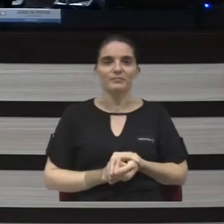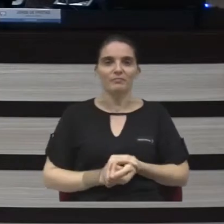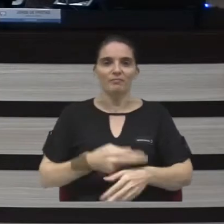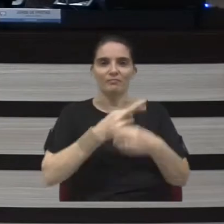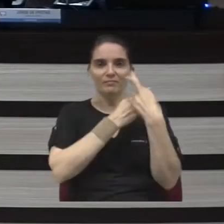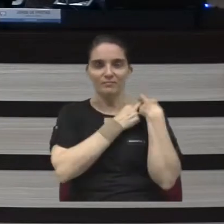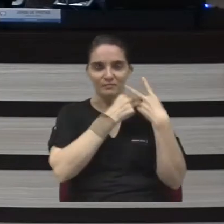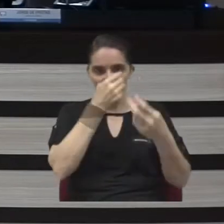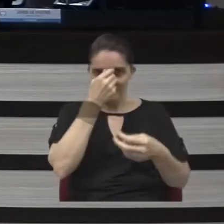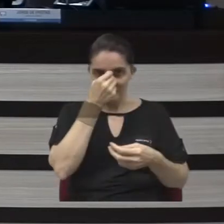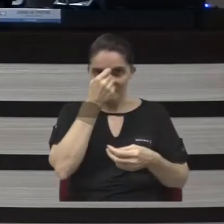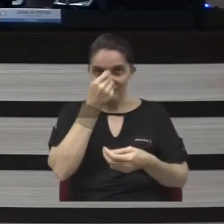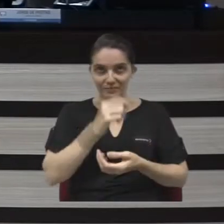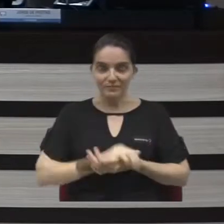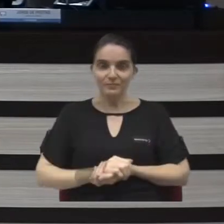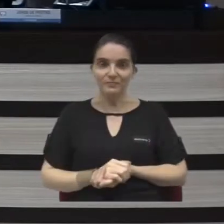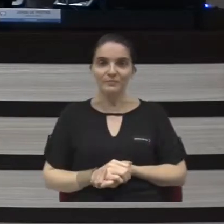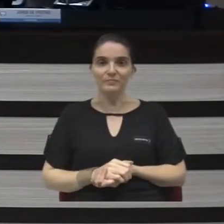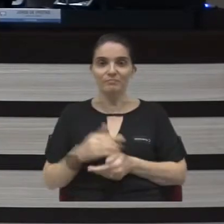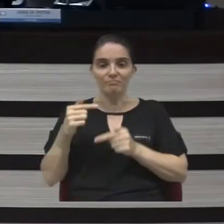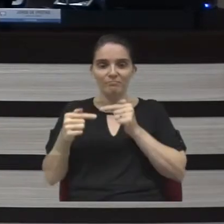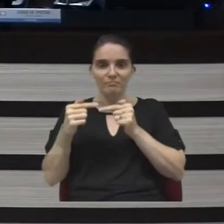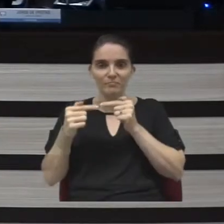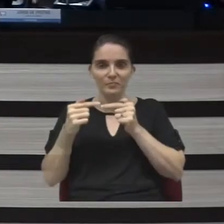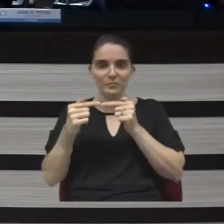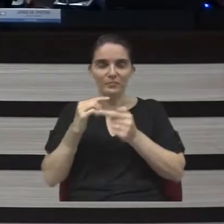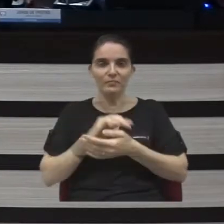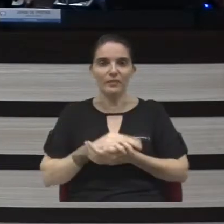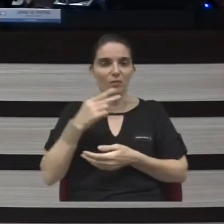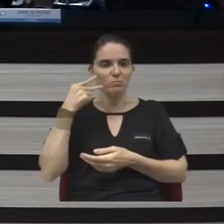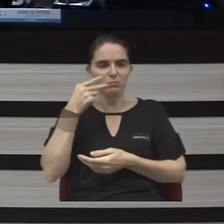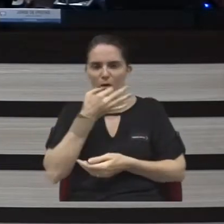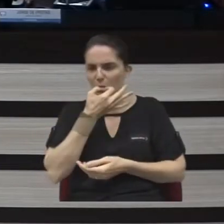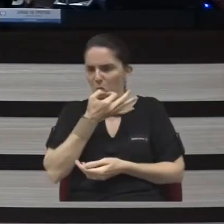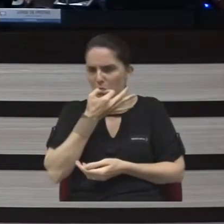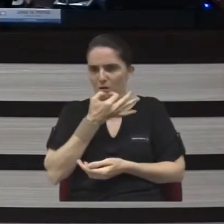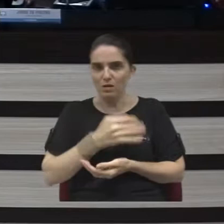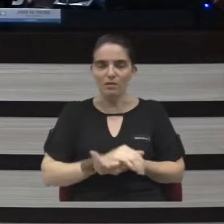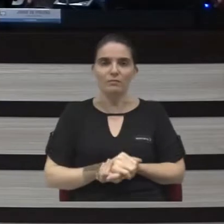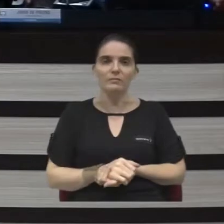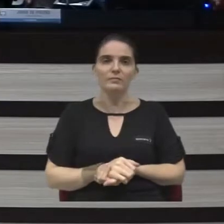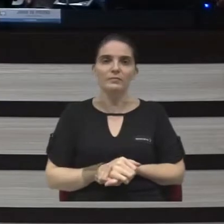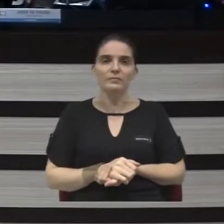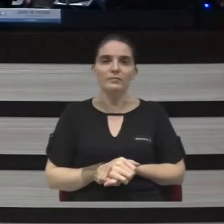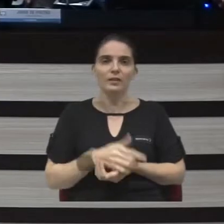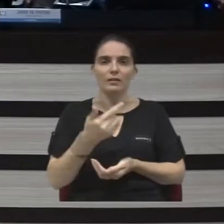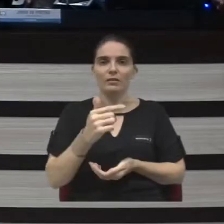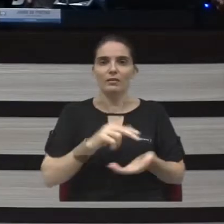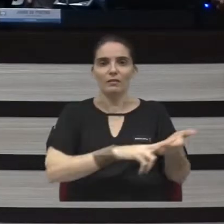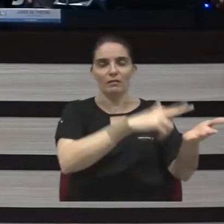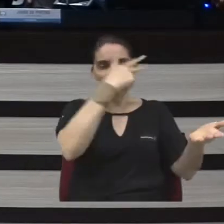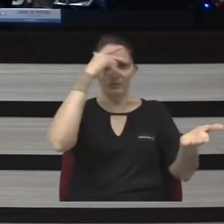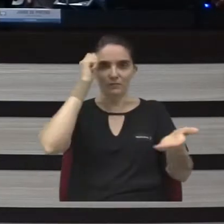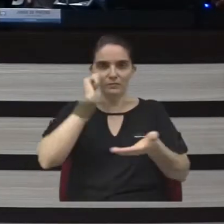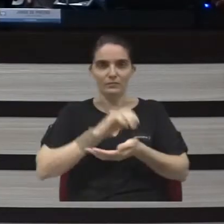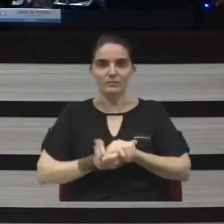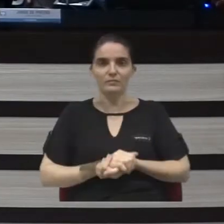O requerimento está em discussão. Algum vereador deseja discutir o requerimento? Não havendo, será encaminhado ao Executivo.